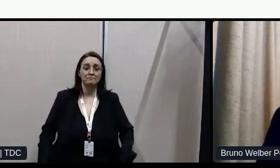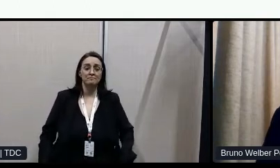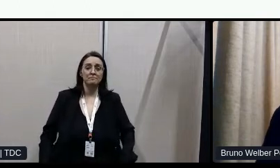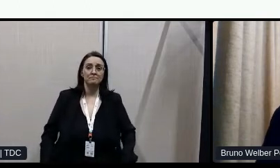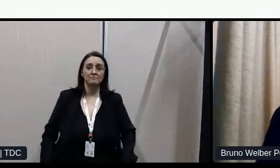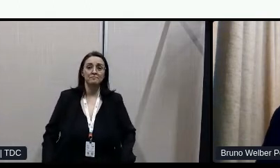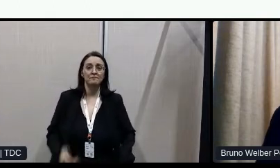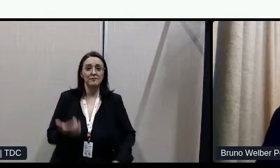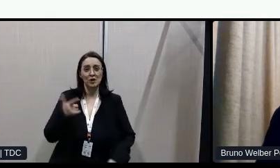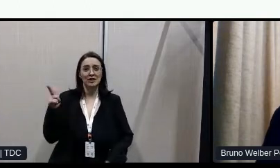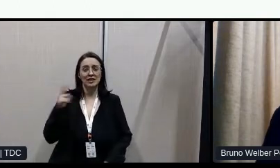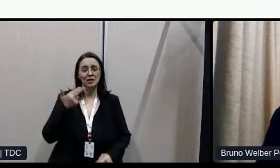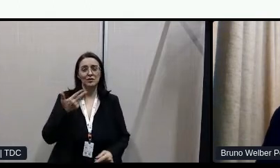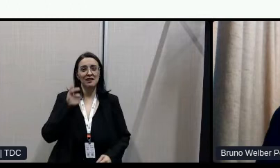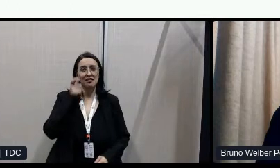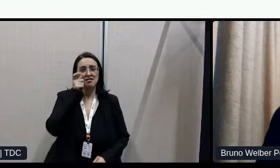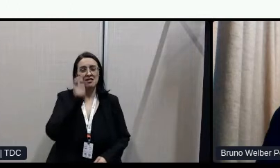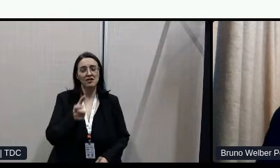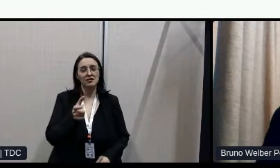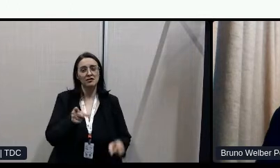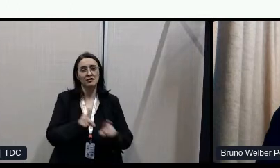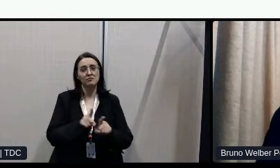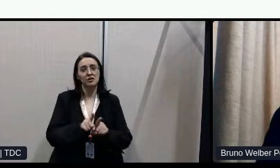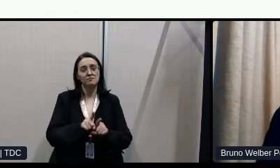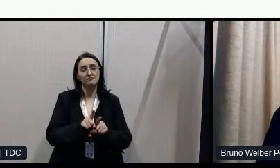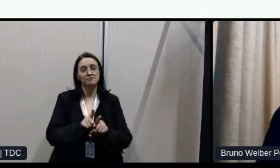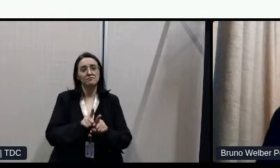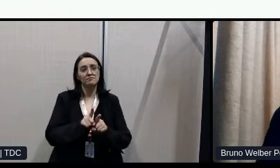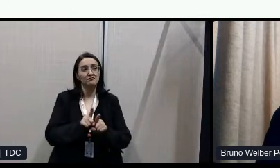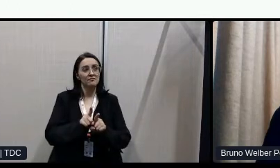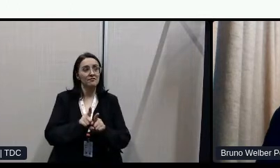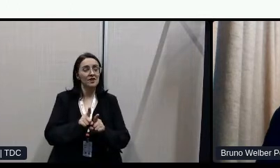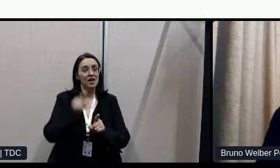Ponto muito curioso se tratando de Android.